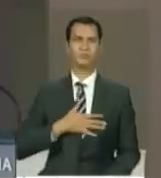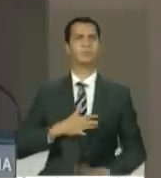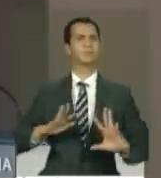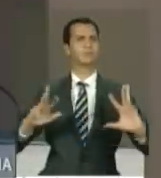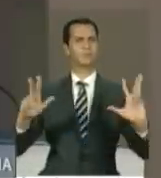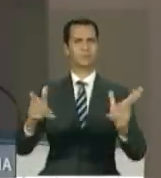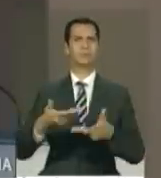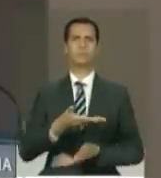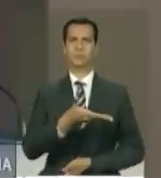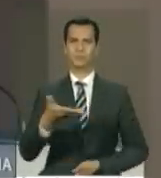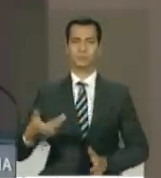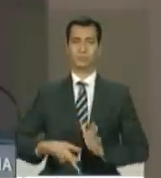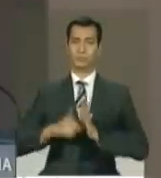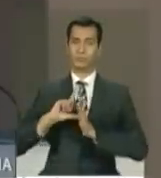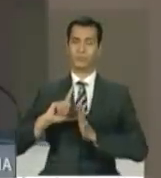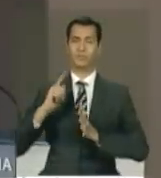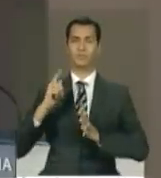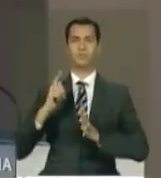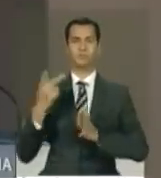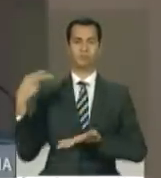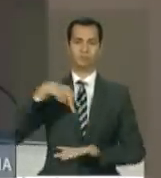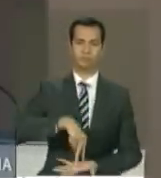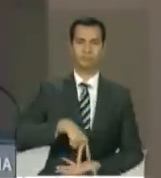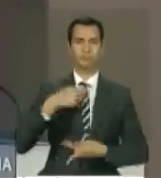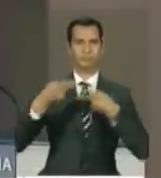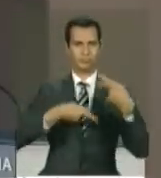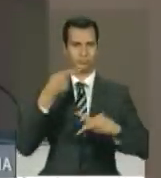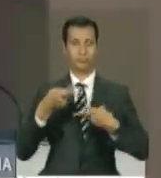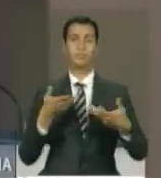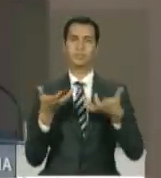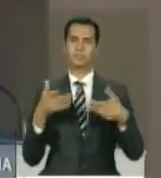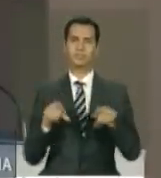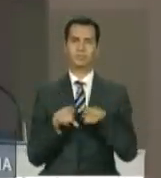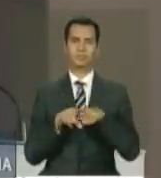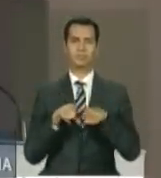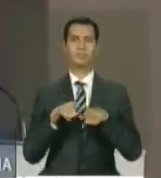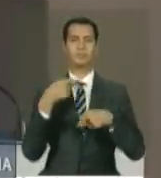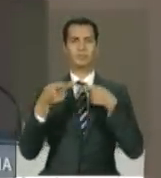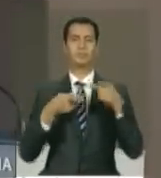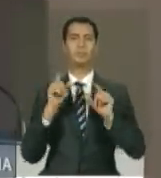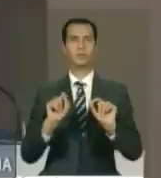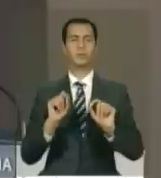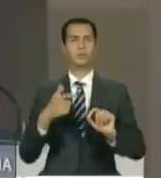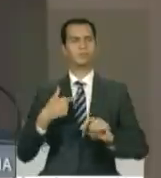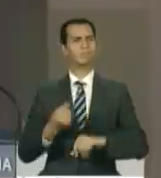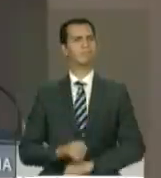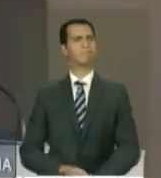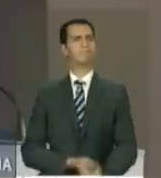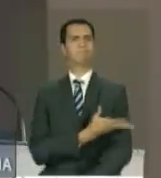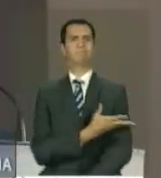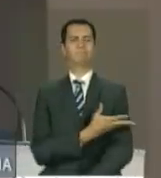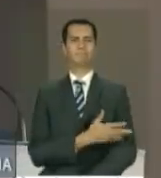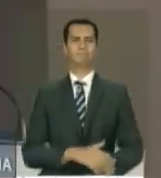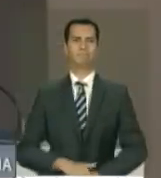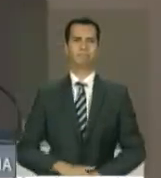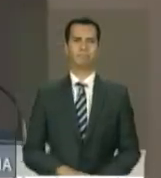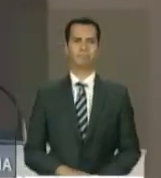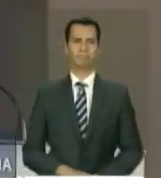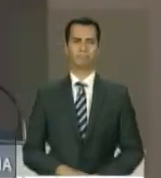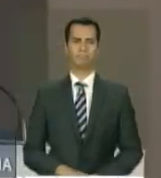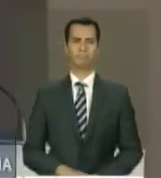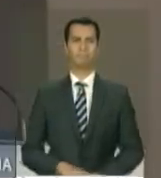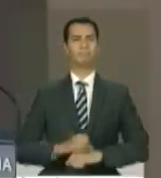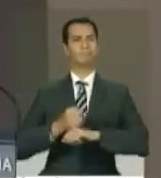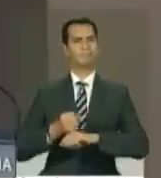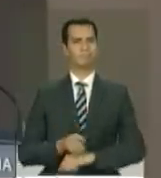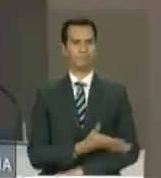todos os que me antecederam. E queria dizer que fiquei muito comovida com a